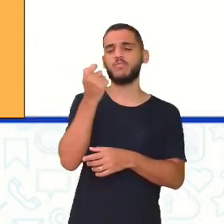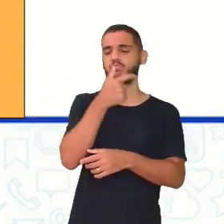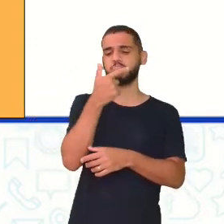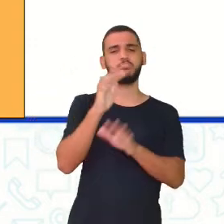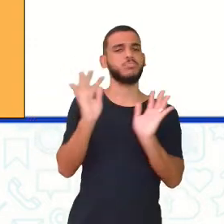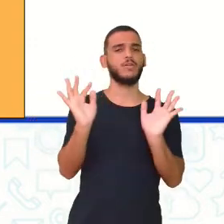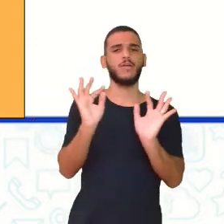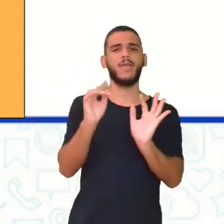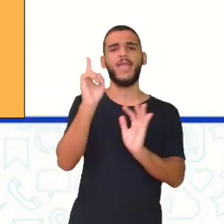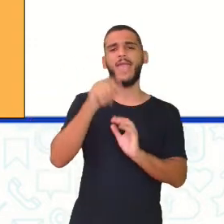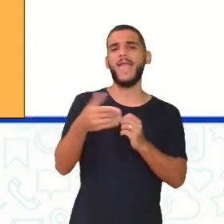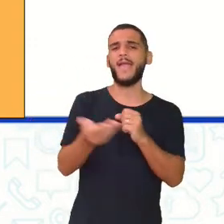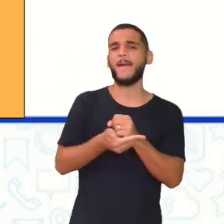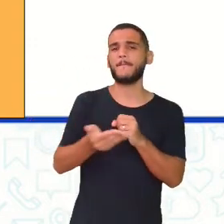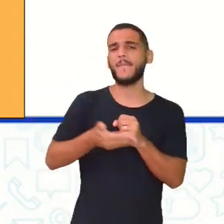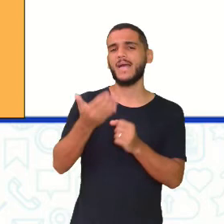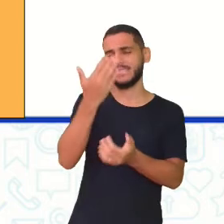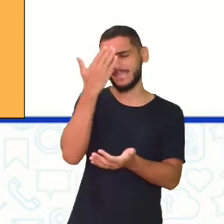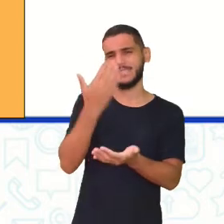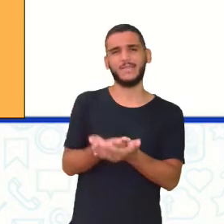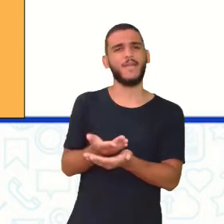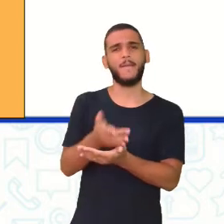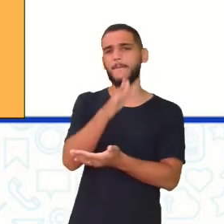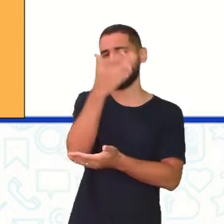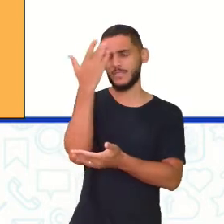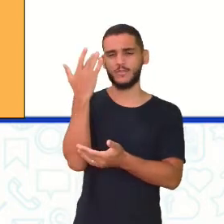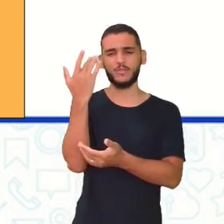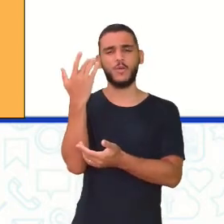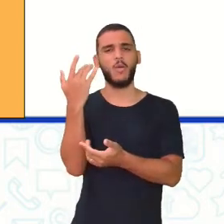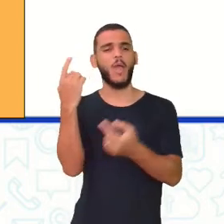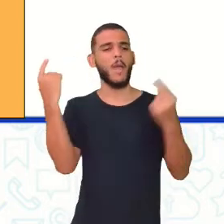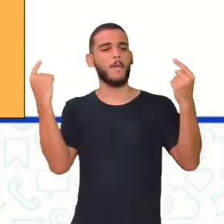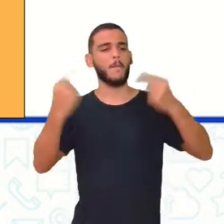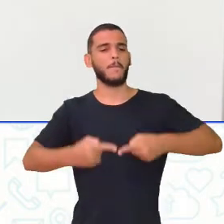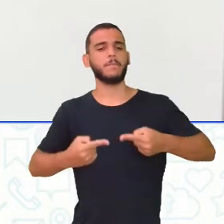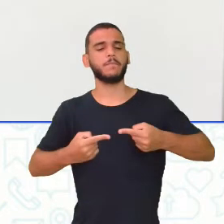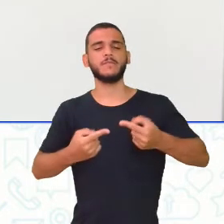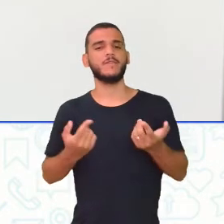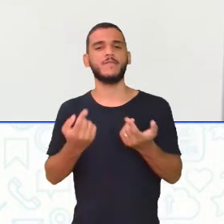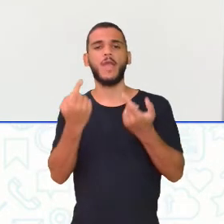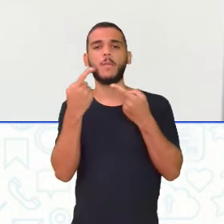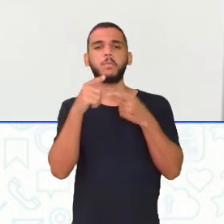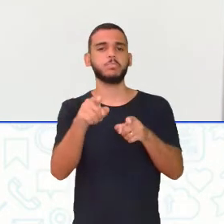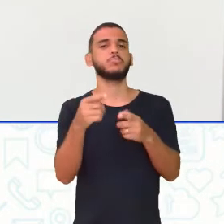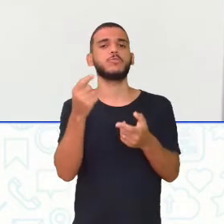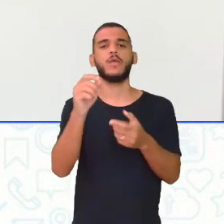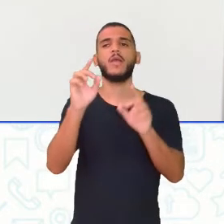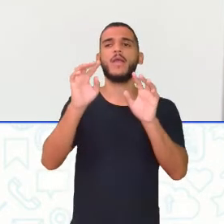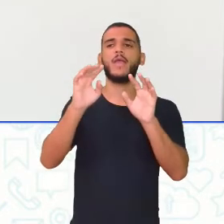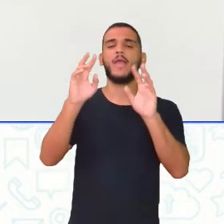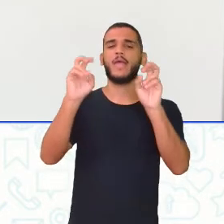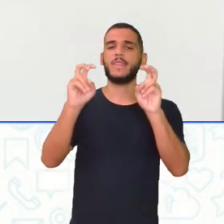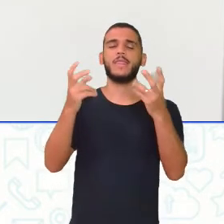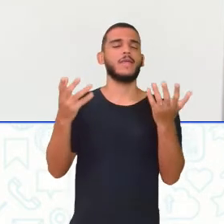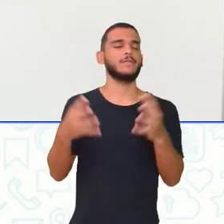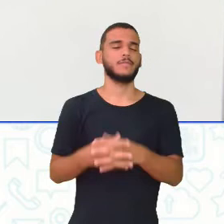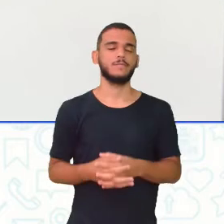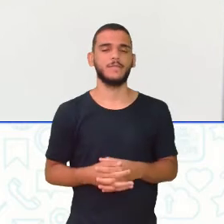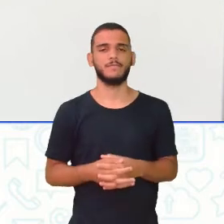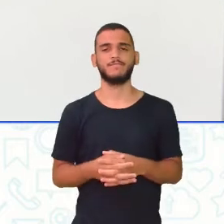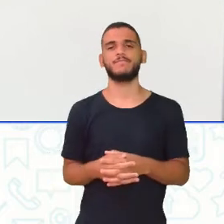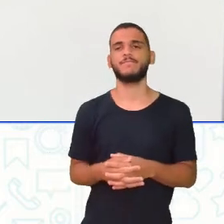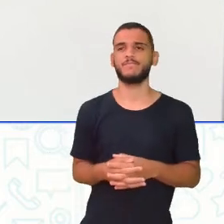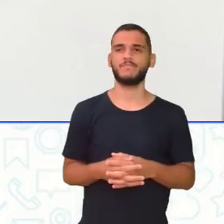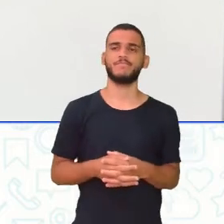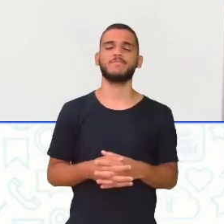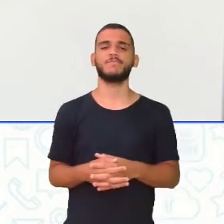uma fonte confiável para você rebater uma tese, uma teoria, um texto dissertativo, aquilo que deu muito mais trabalho e